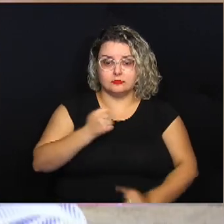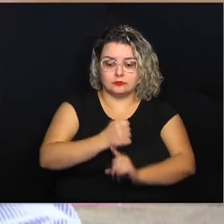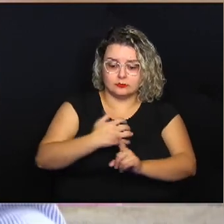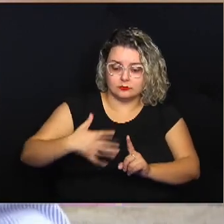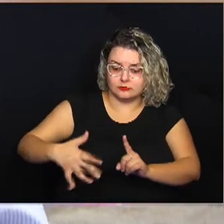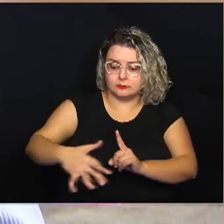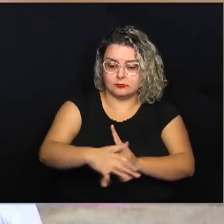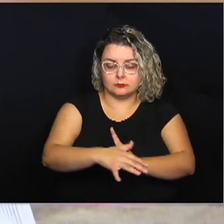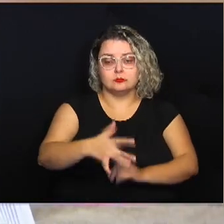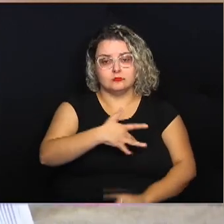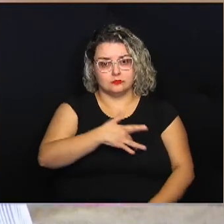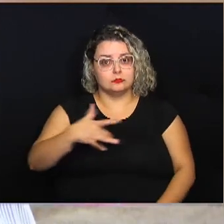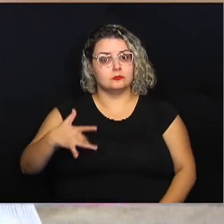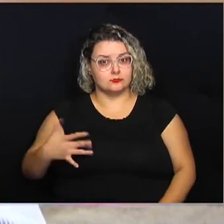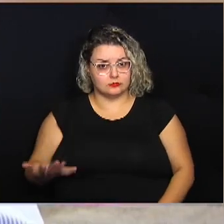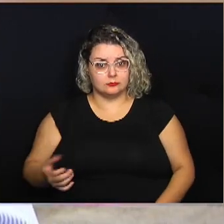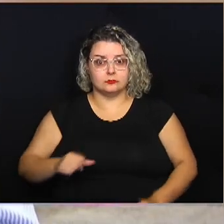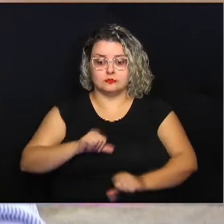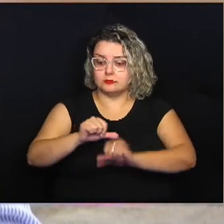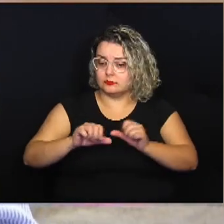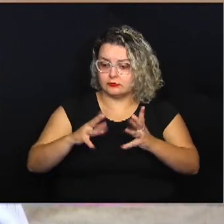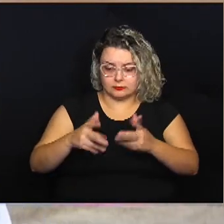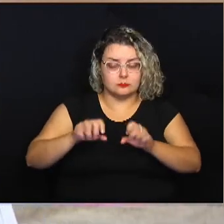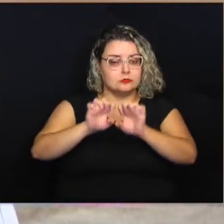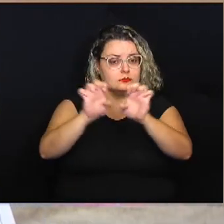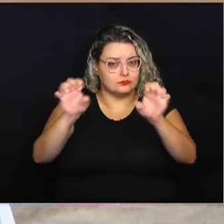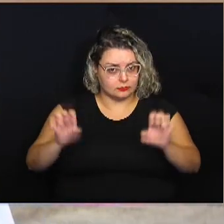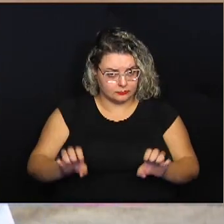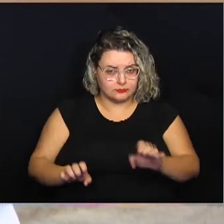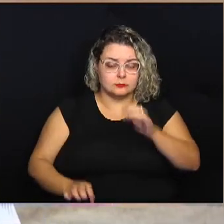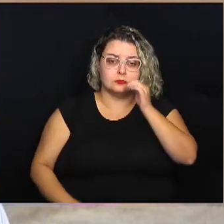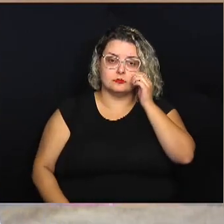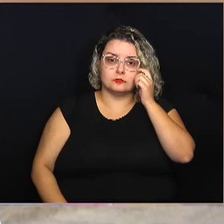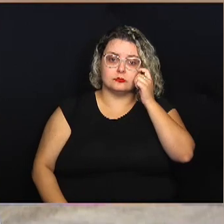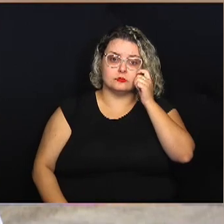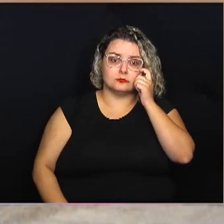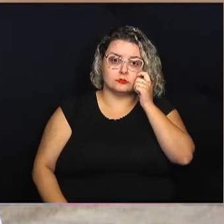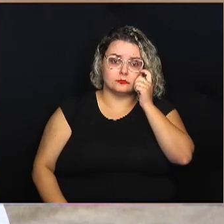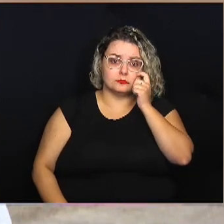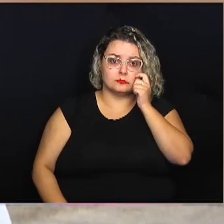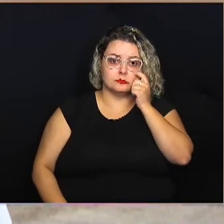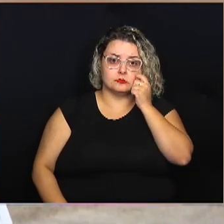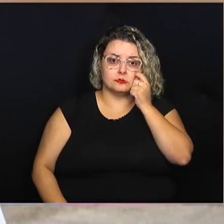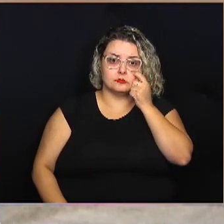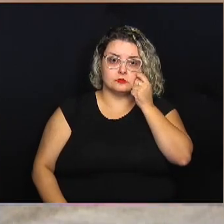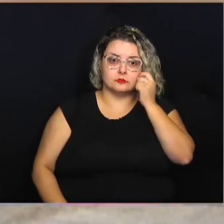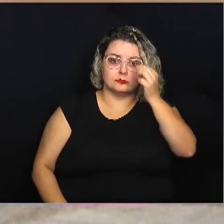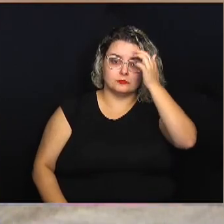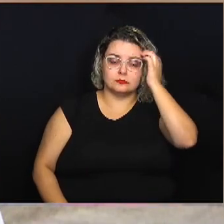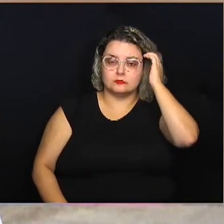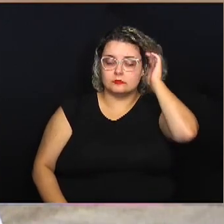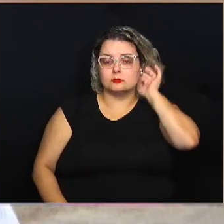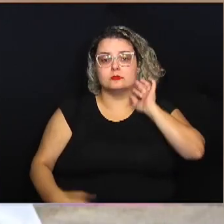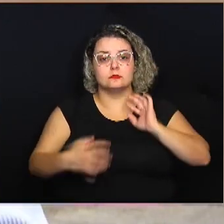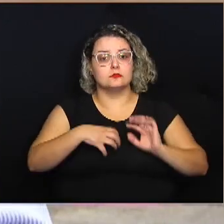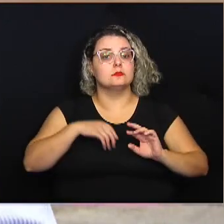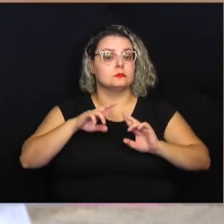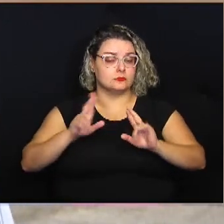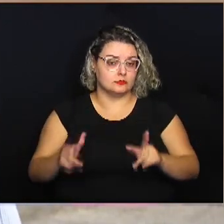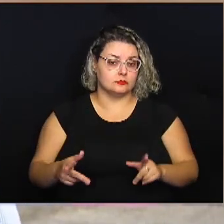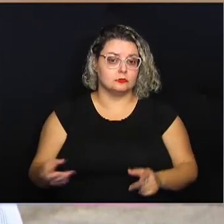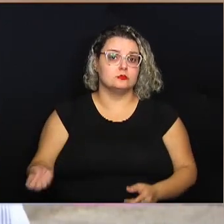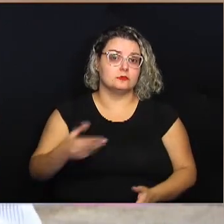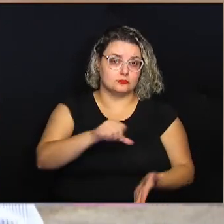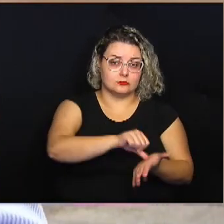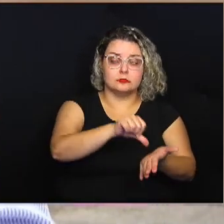Saúde. Ele muda toda a estrutura, dá uma formatação diferente, até para que novas unidades básicas